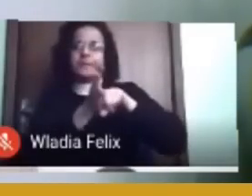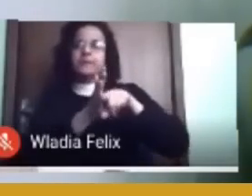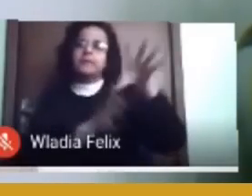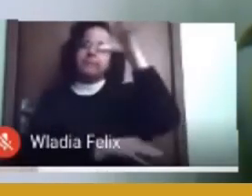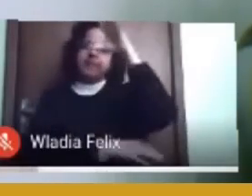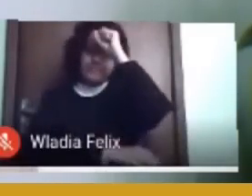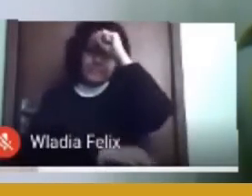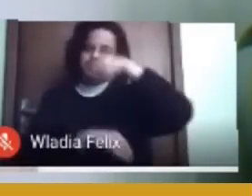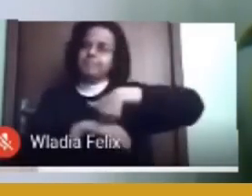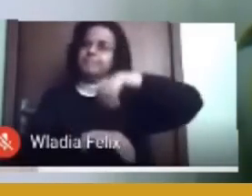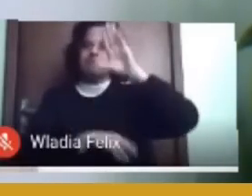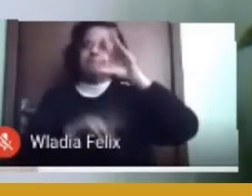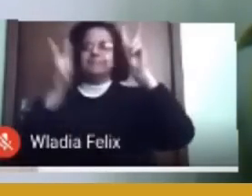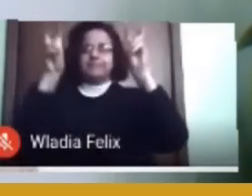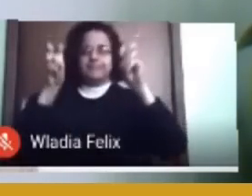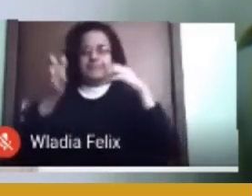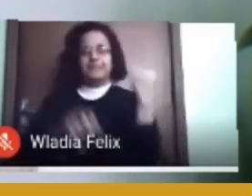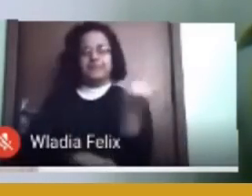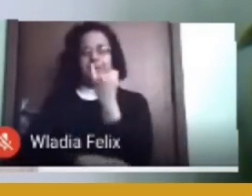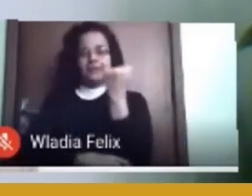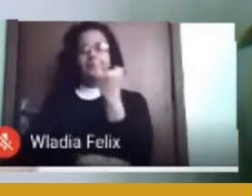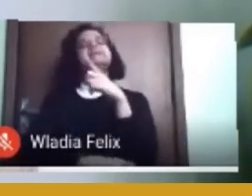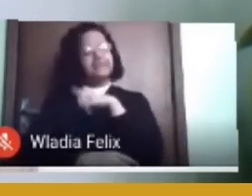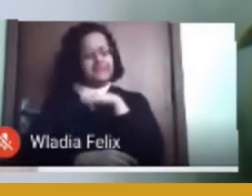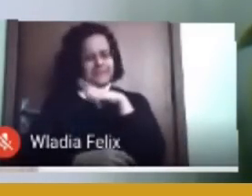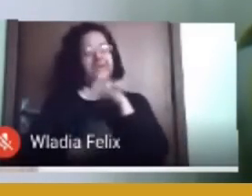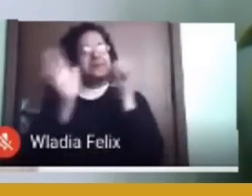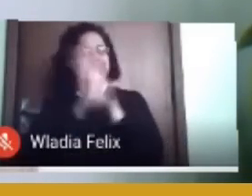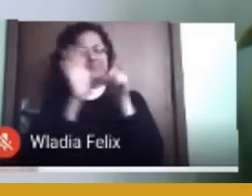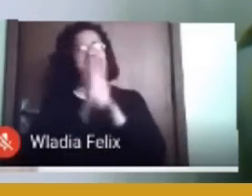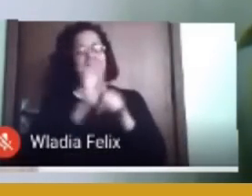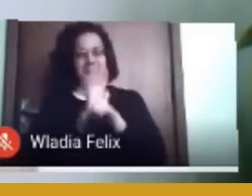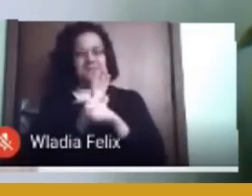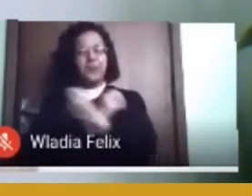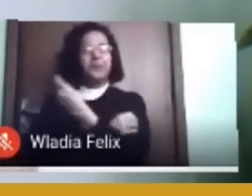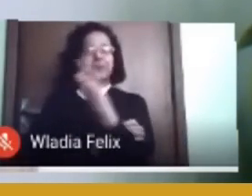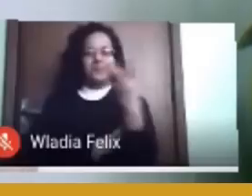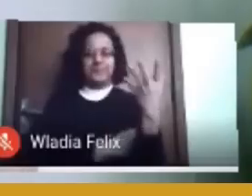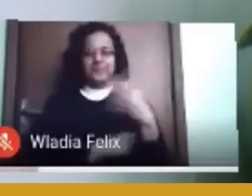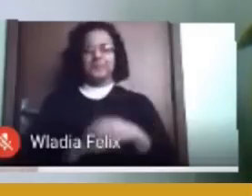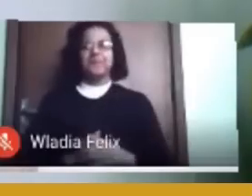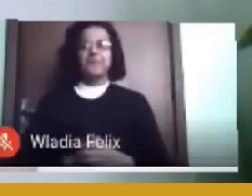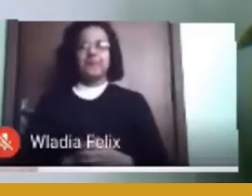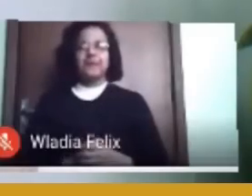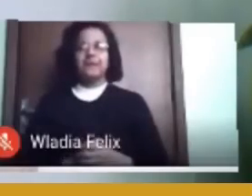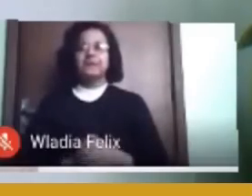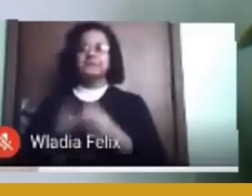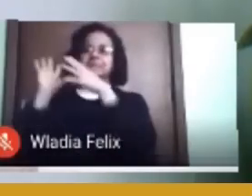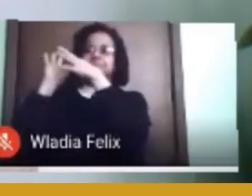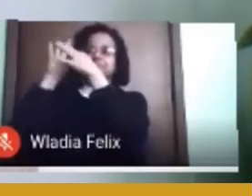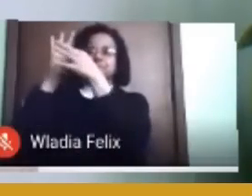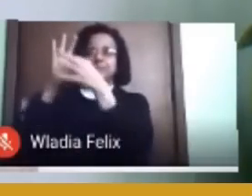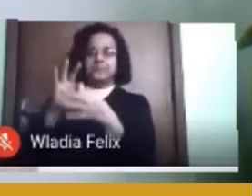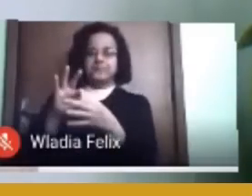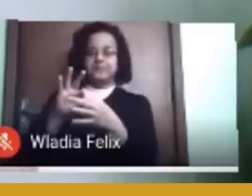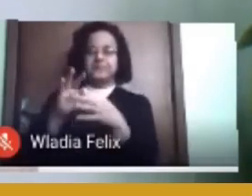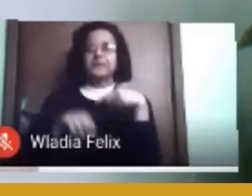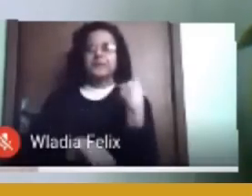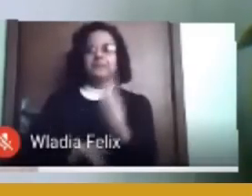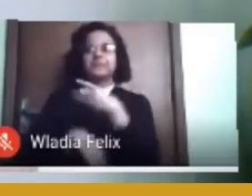sabe? Dentro do contexto que a gente está conversando aqui hoje, dessa sua fala, para que nós possamos aí fazer